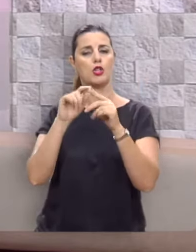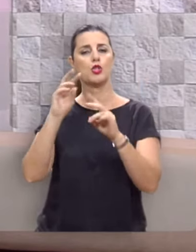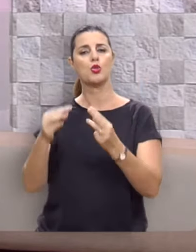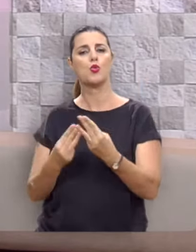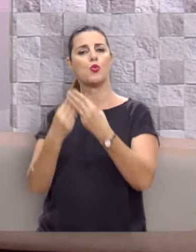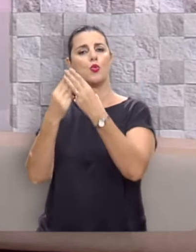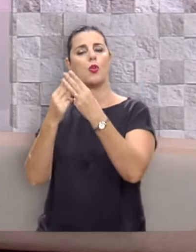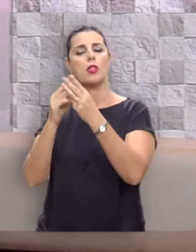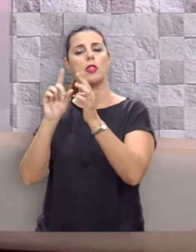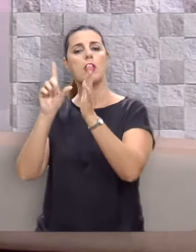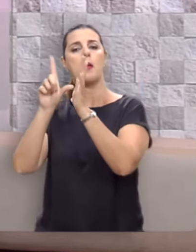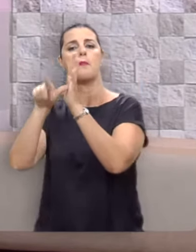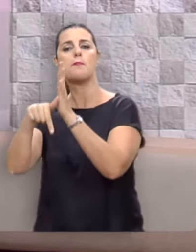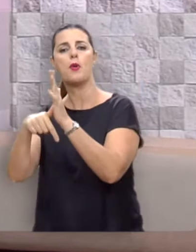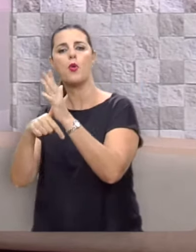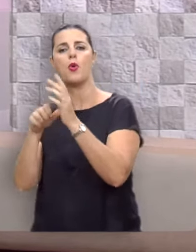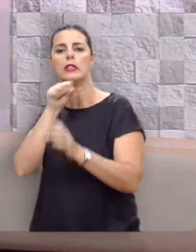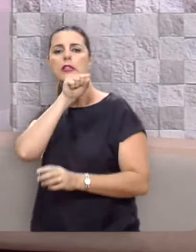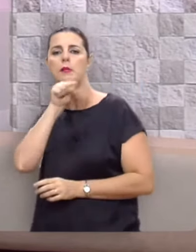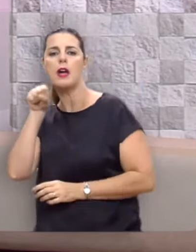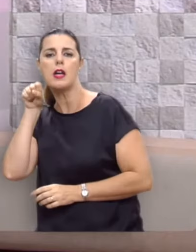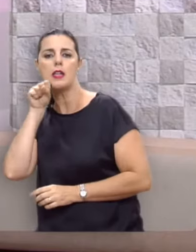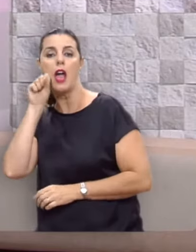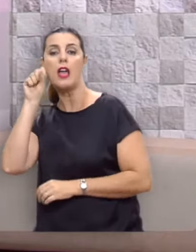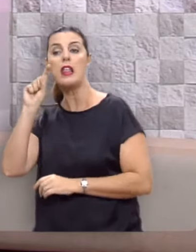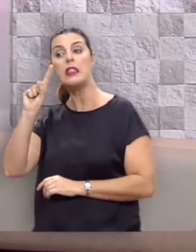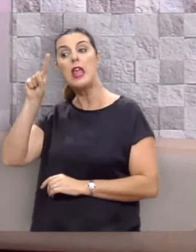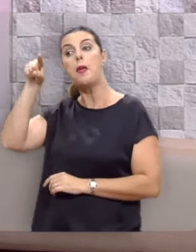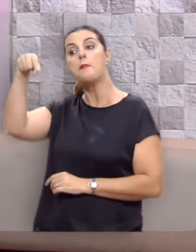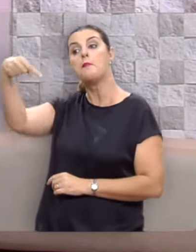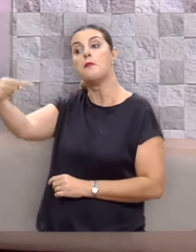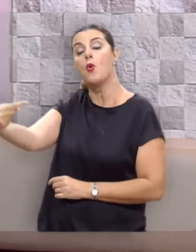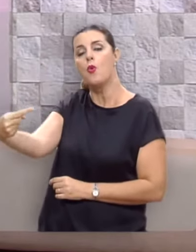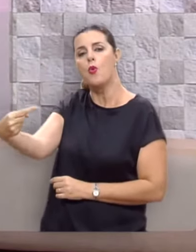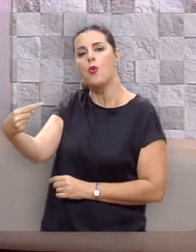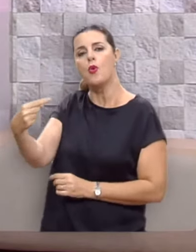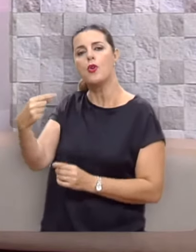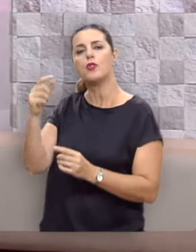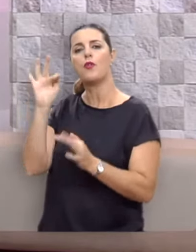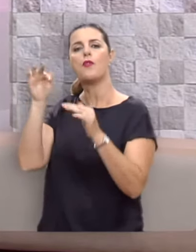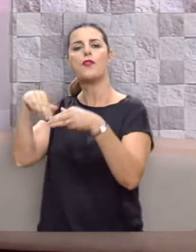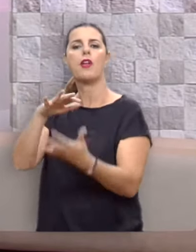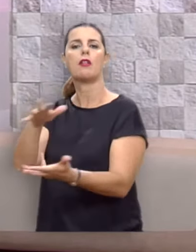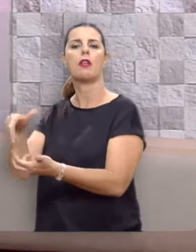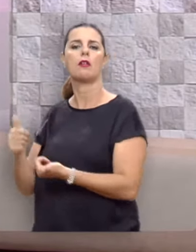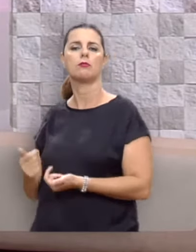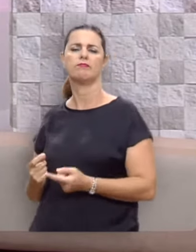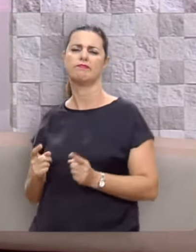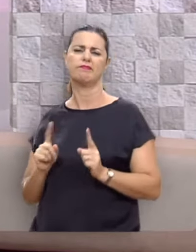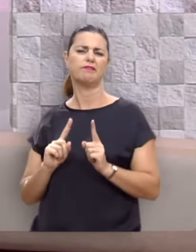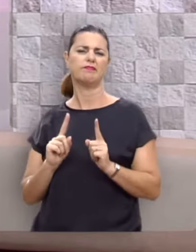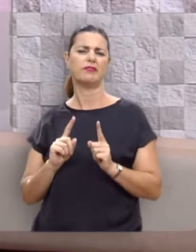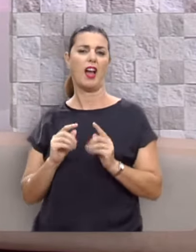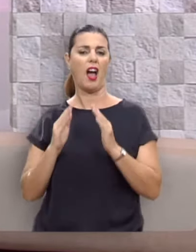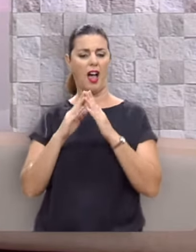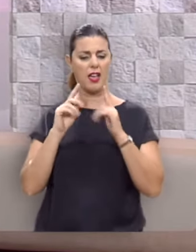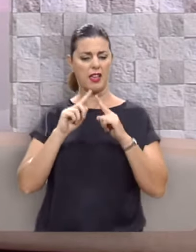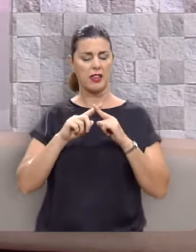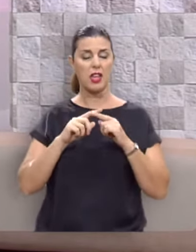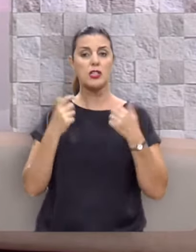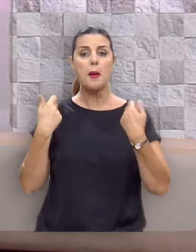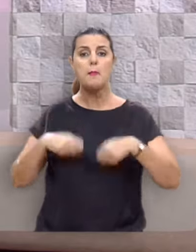Samaria e então até os confins da terra. Não é isso que Jesus está estabelecendo. A igreja precisa